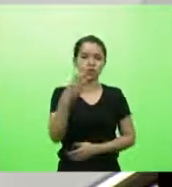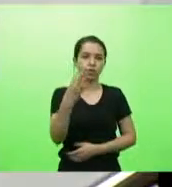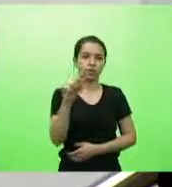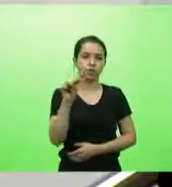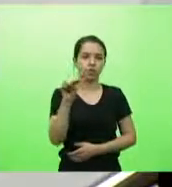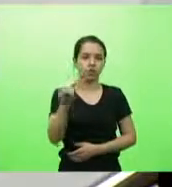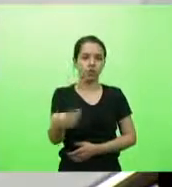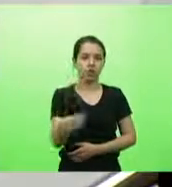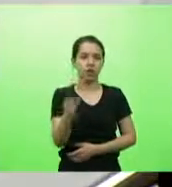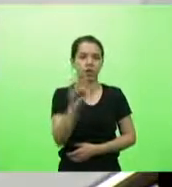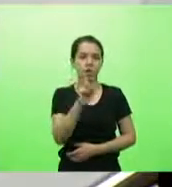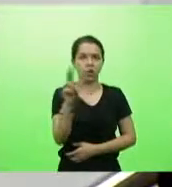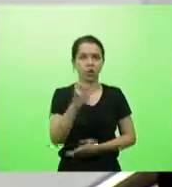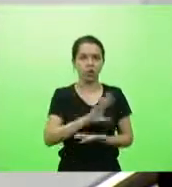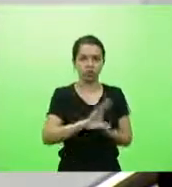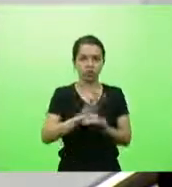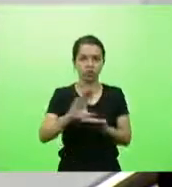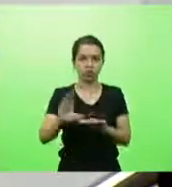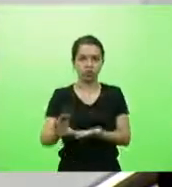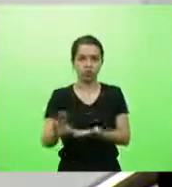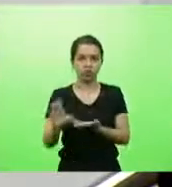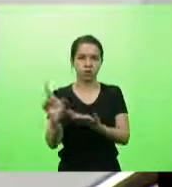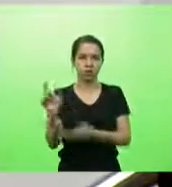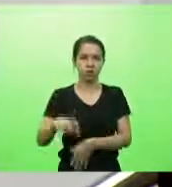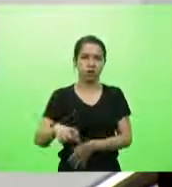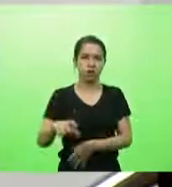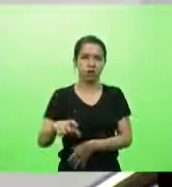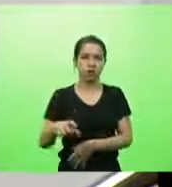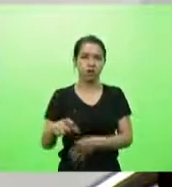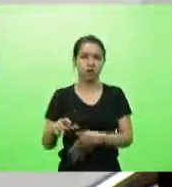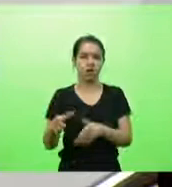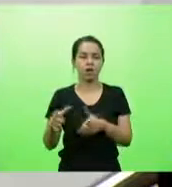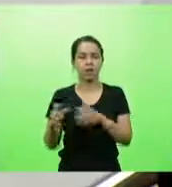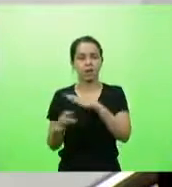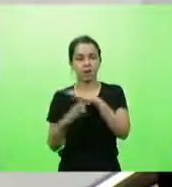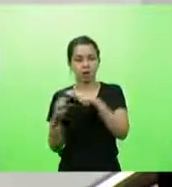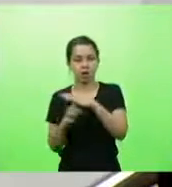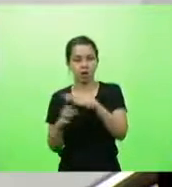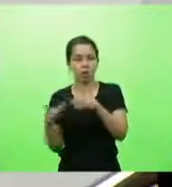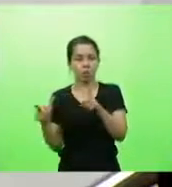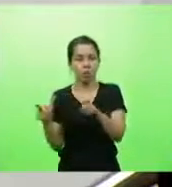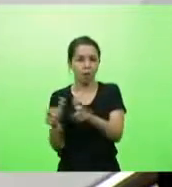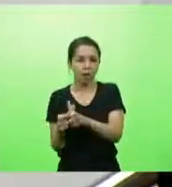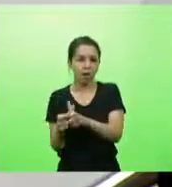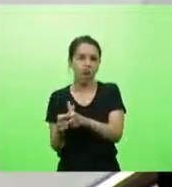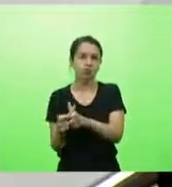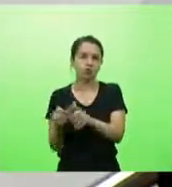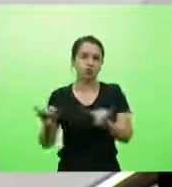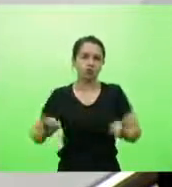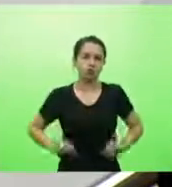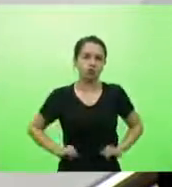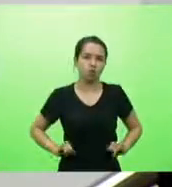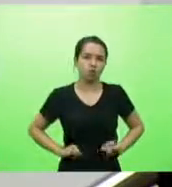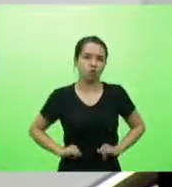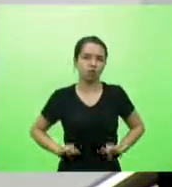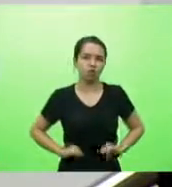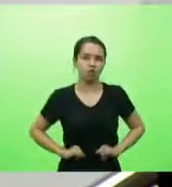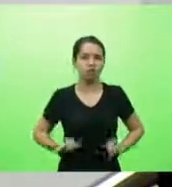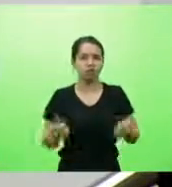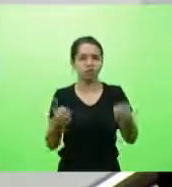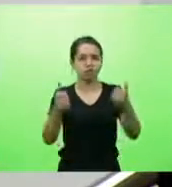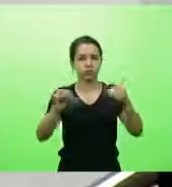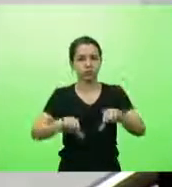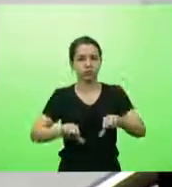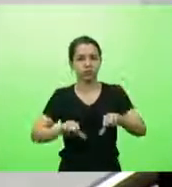R$ 54 milhões destinados a linhas de créditos para os pequenos empreendedores que estavam sofrendo as consequências da crise.